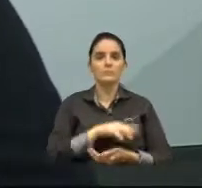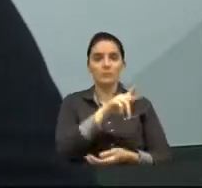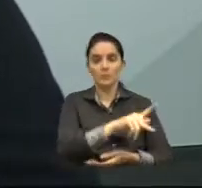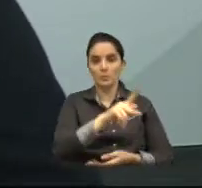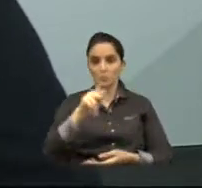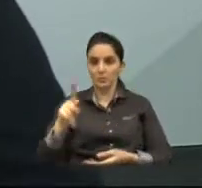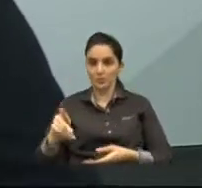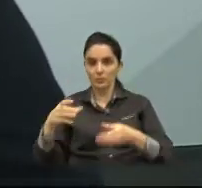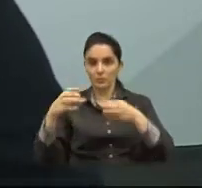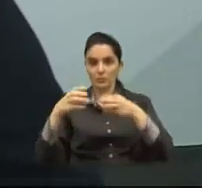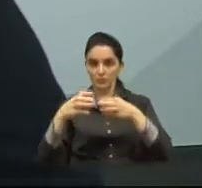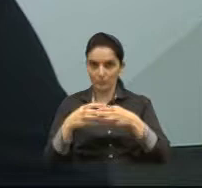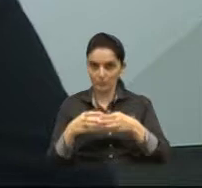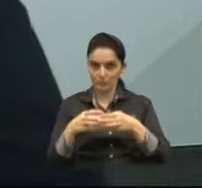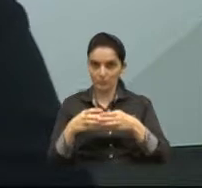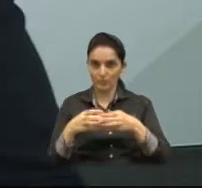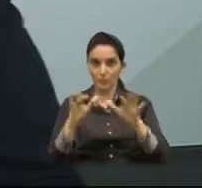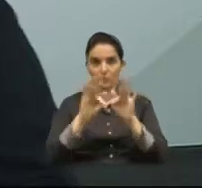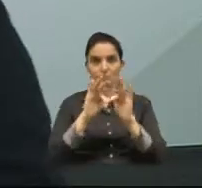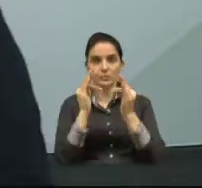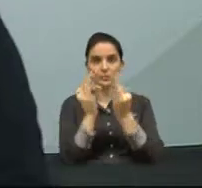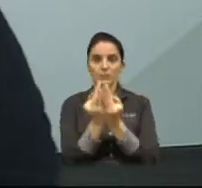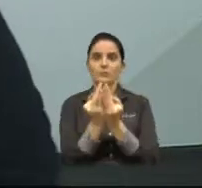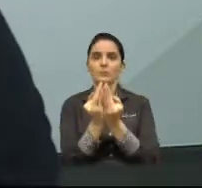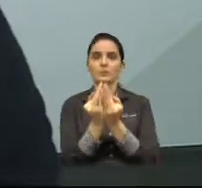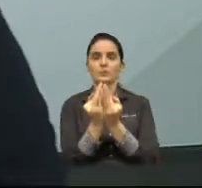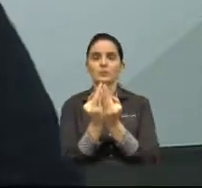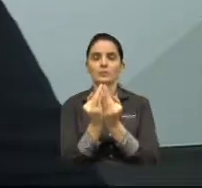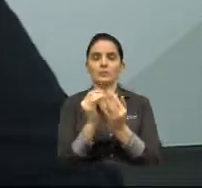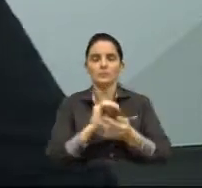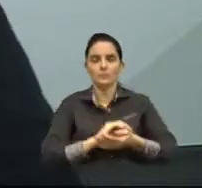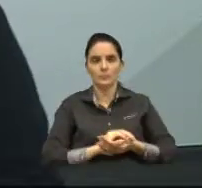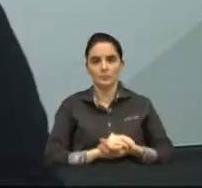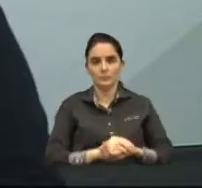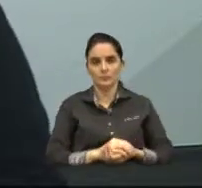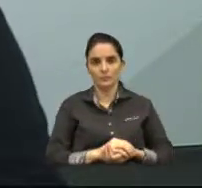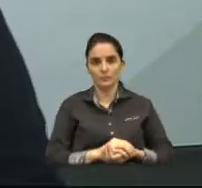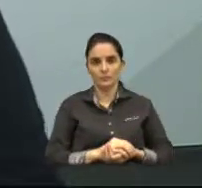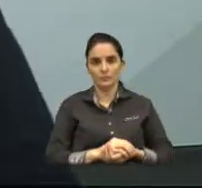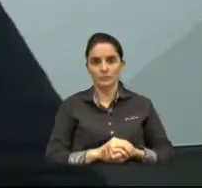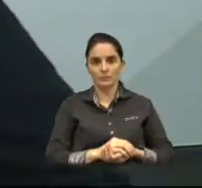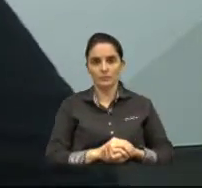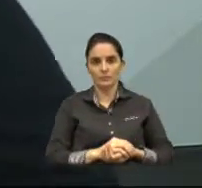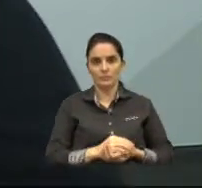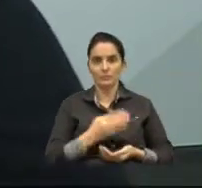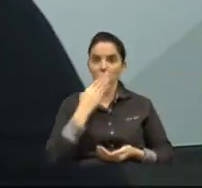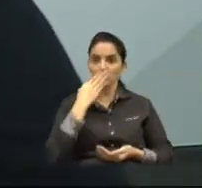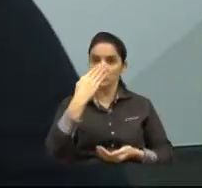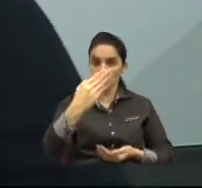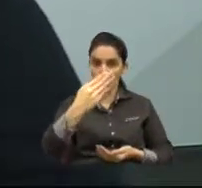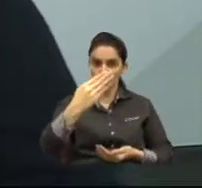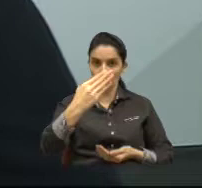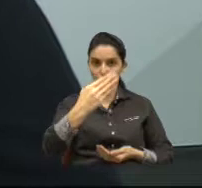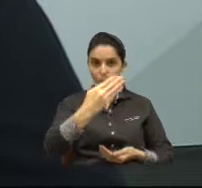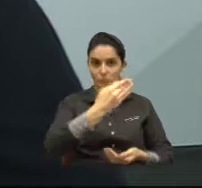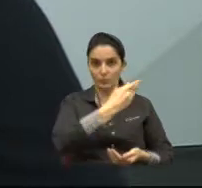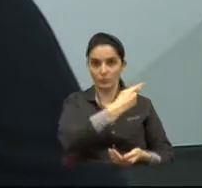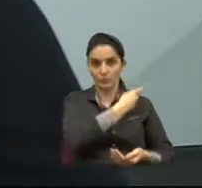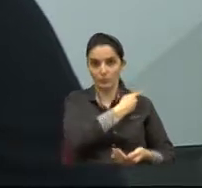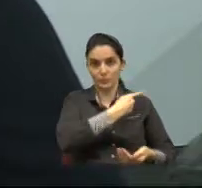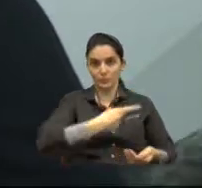da Frente Parlamentar da Família, que levou esse pedido ao Michel